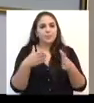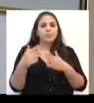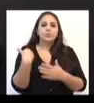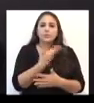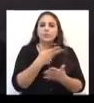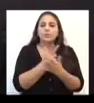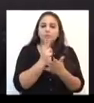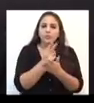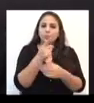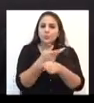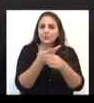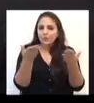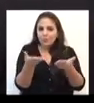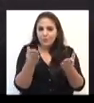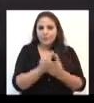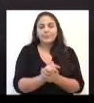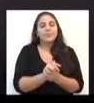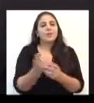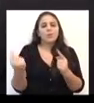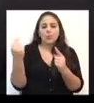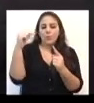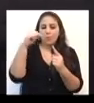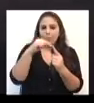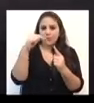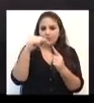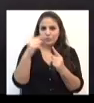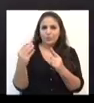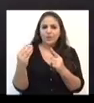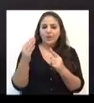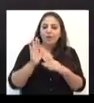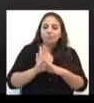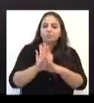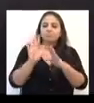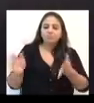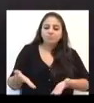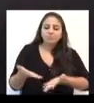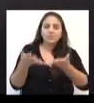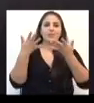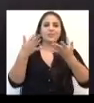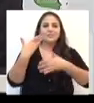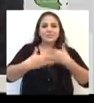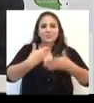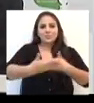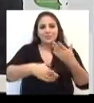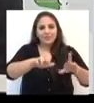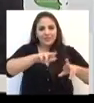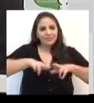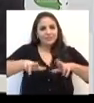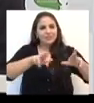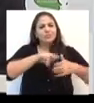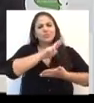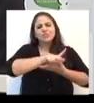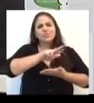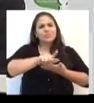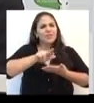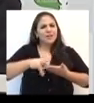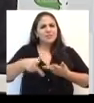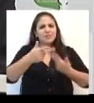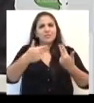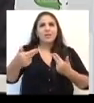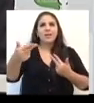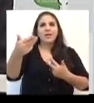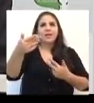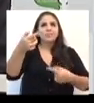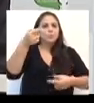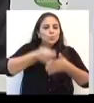buscando hoje. Ainda com o objetivo de impulsionar o desenvolvimento regional, várias bandeiras foram levantadas